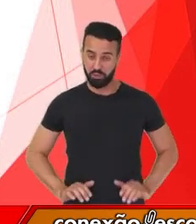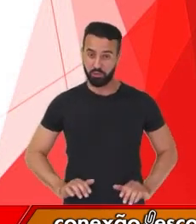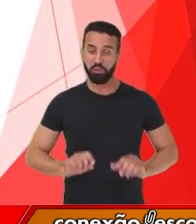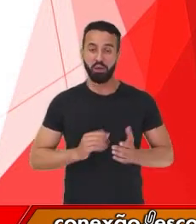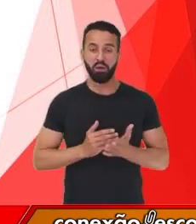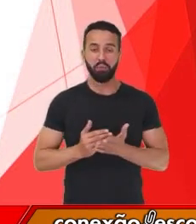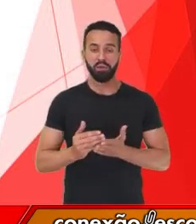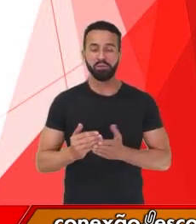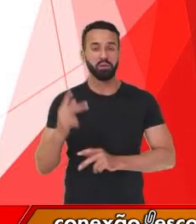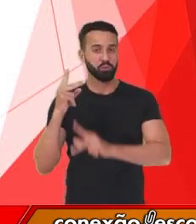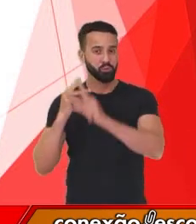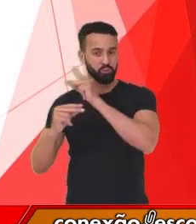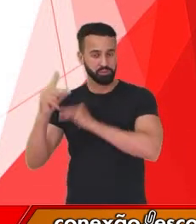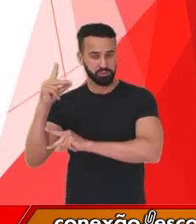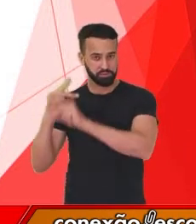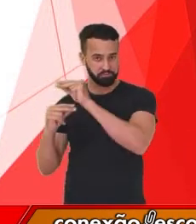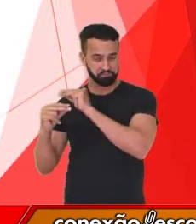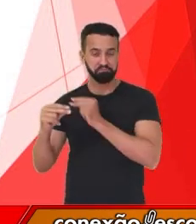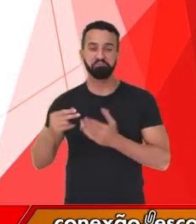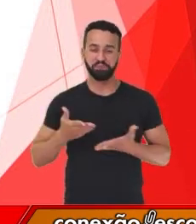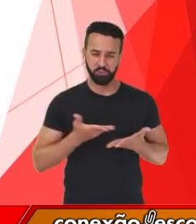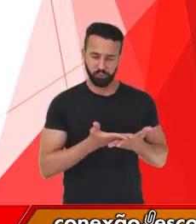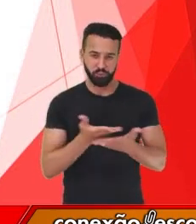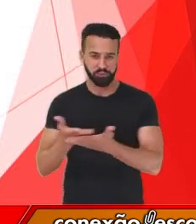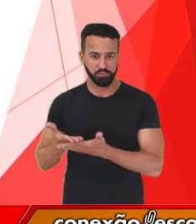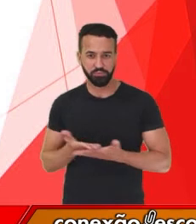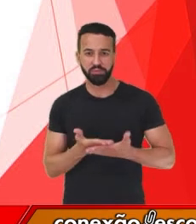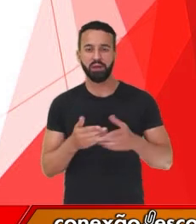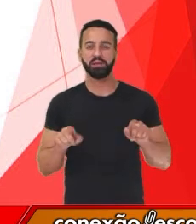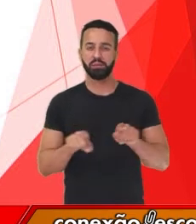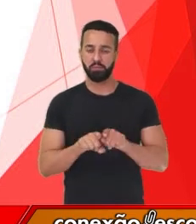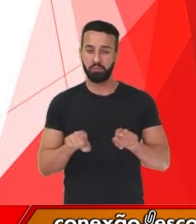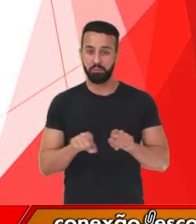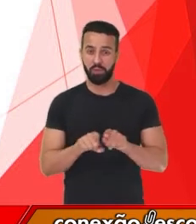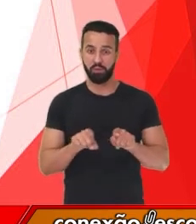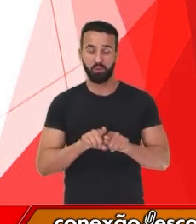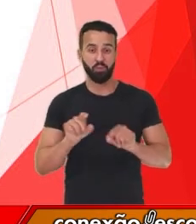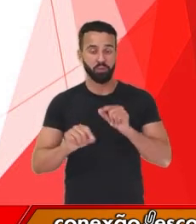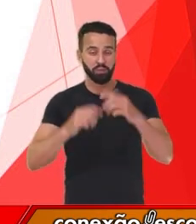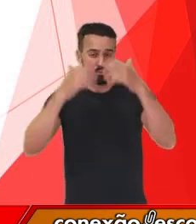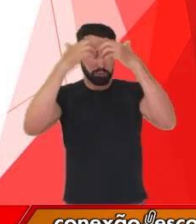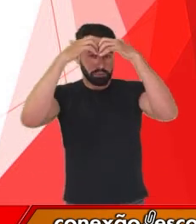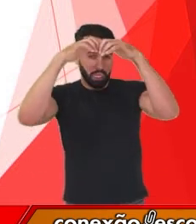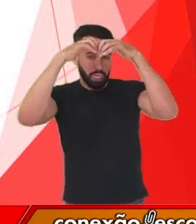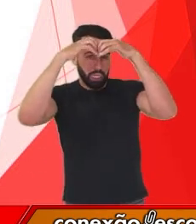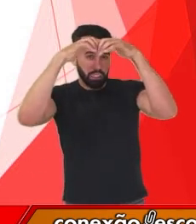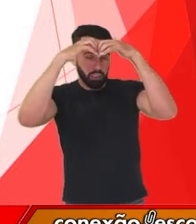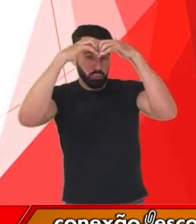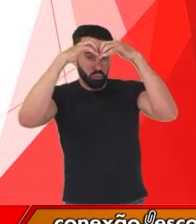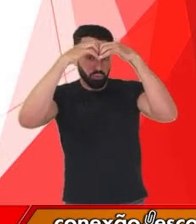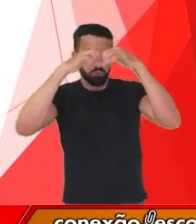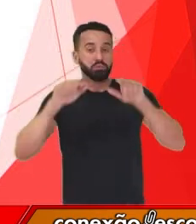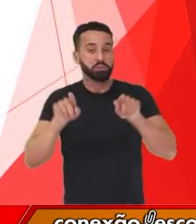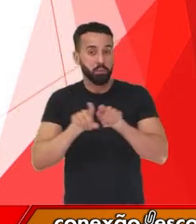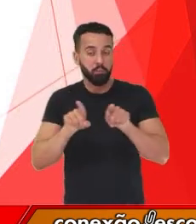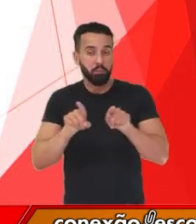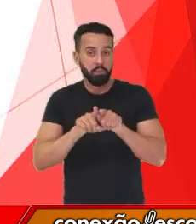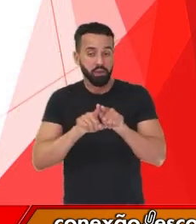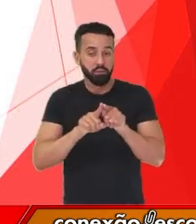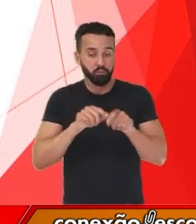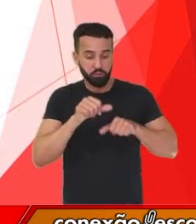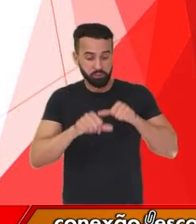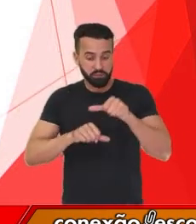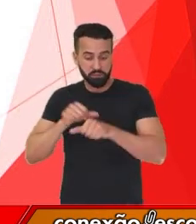da adolescência. Estudamos também que ocorre o amadurecimento do cérebro e ocorre também a ação